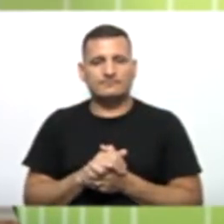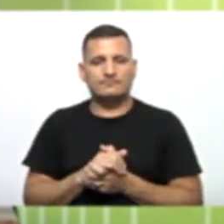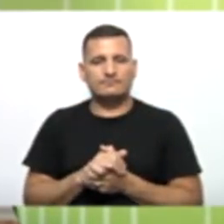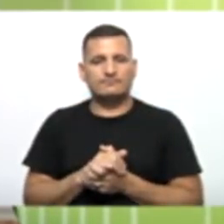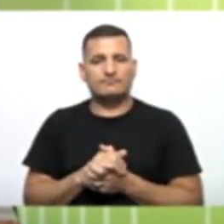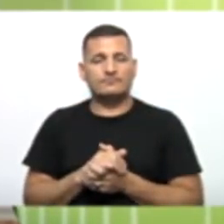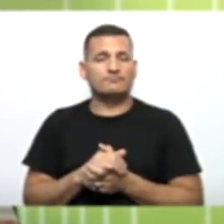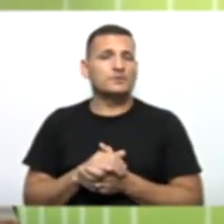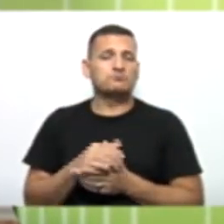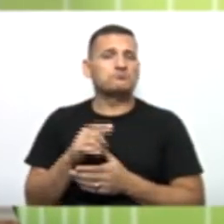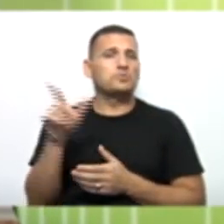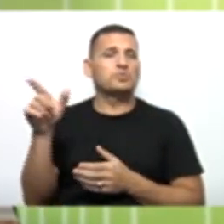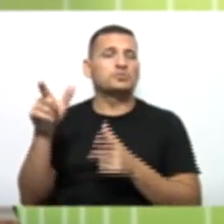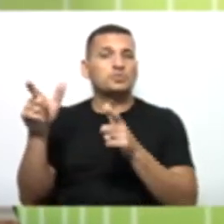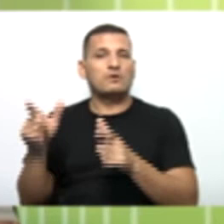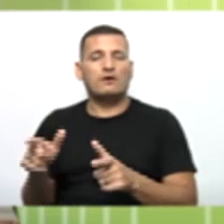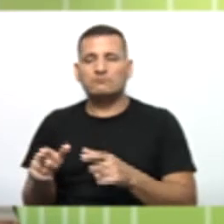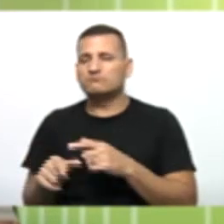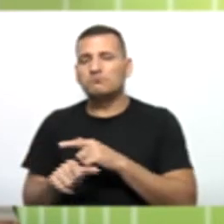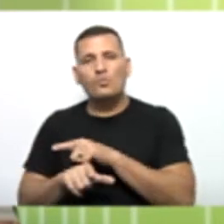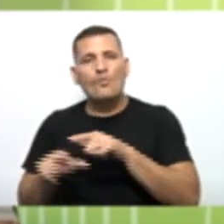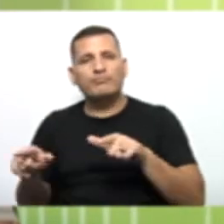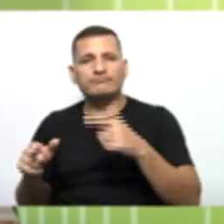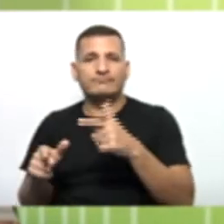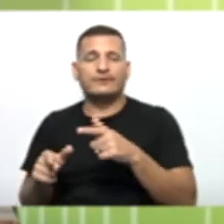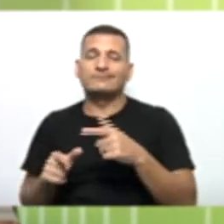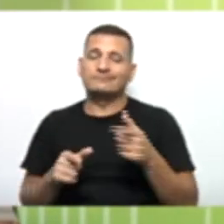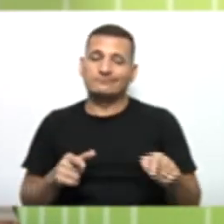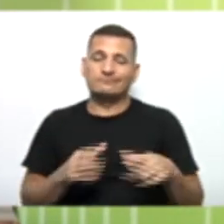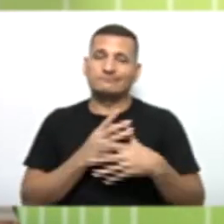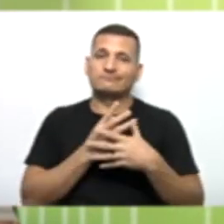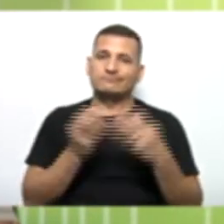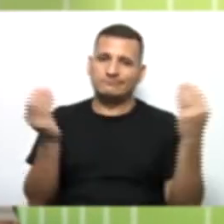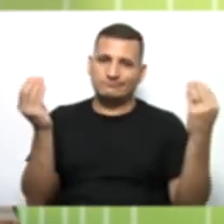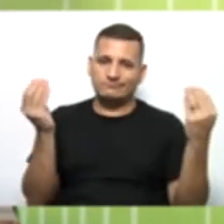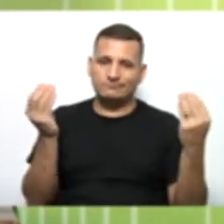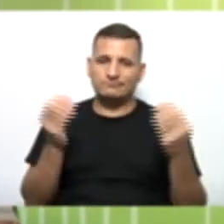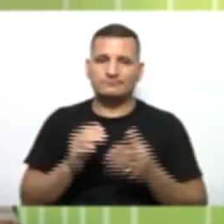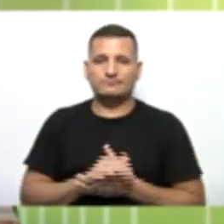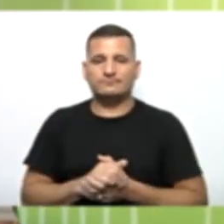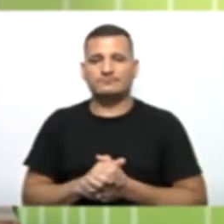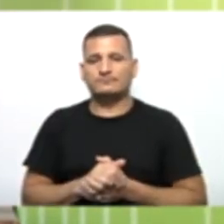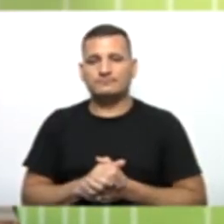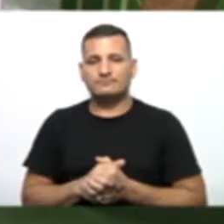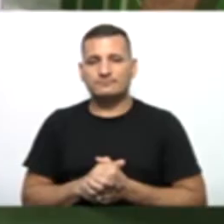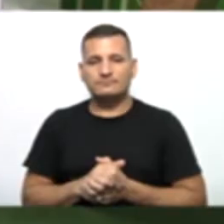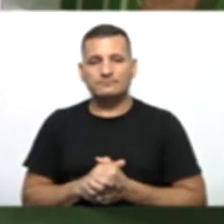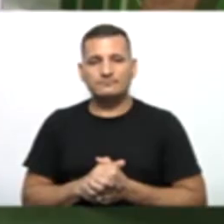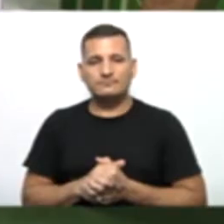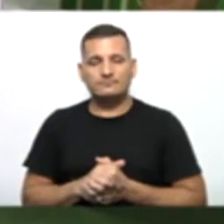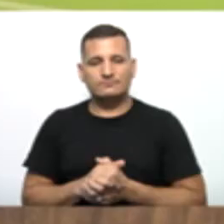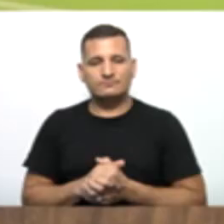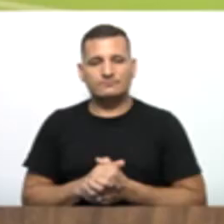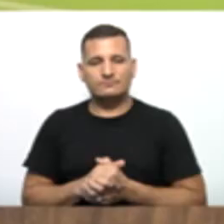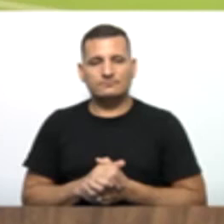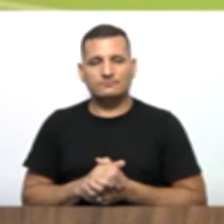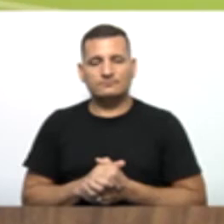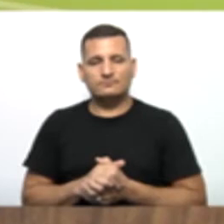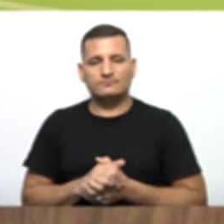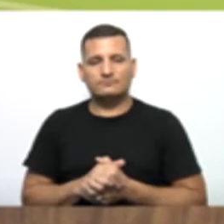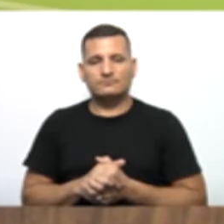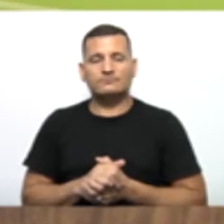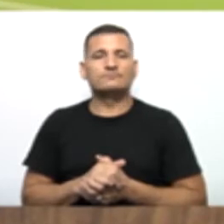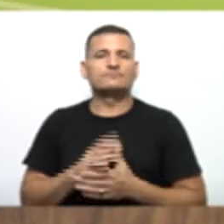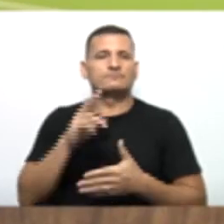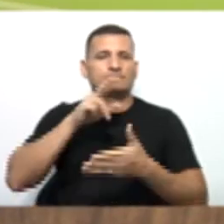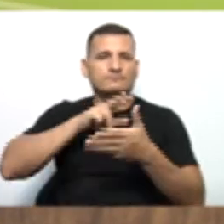vai ter outro lugar que tenha eles. Então, eles estão extintos. Então, professor Willis, vamos ler aqui a resposta